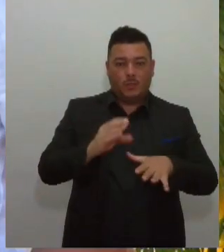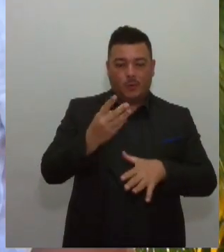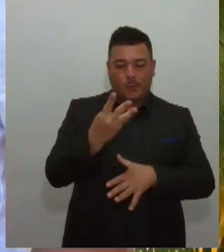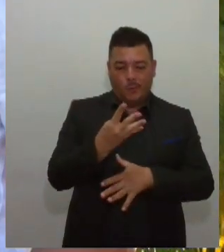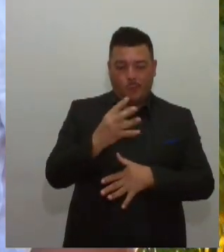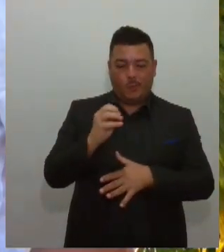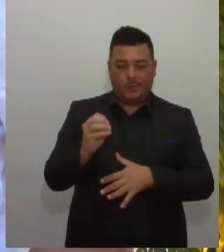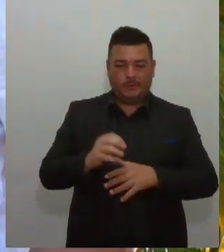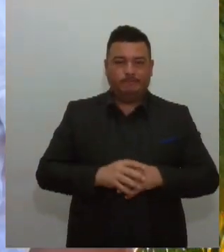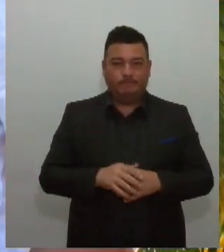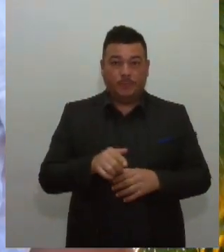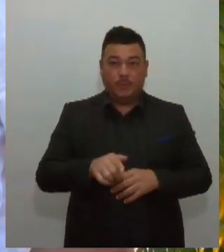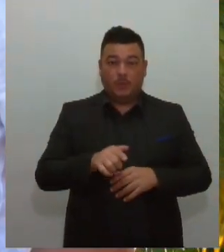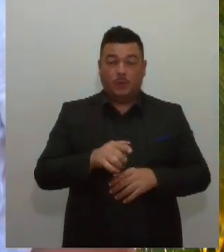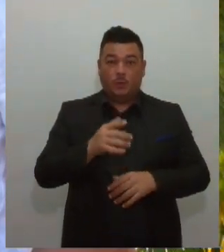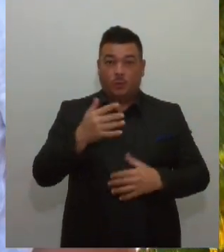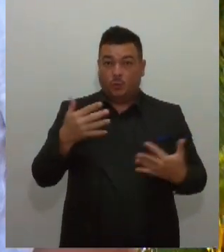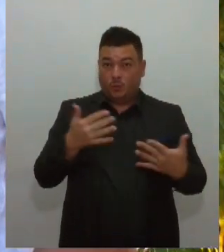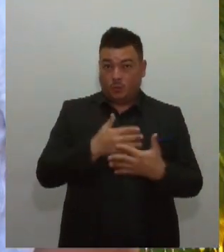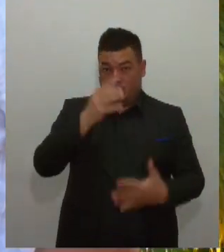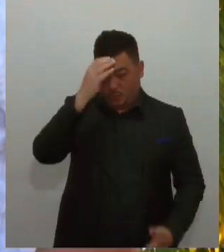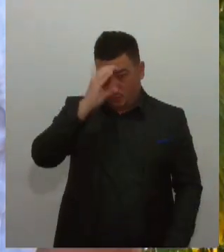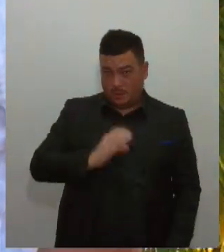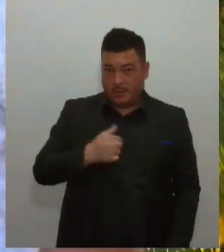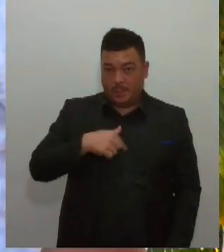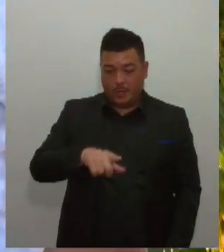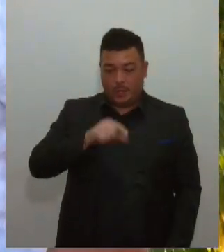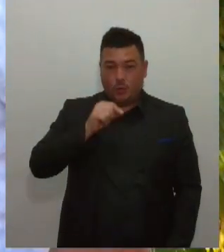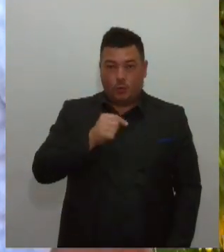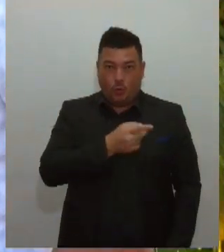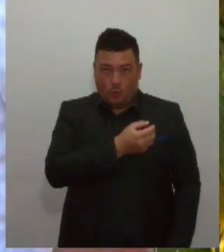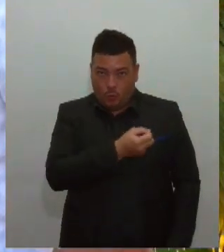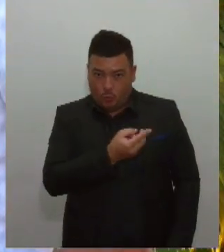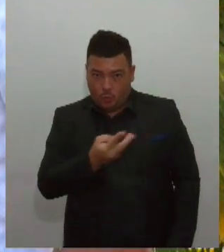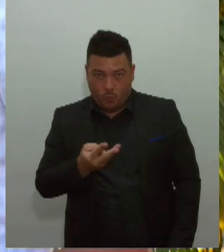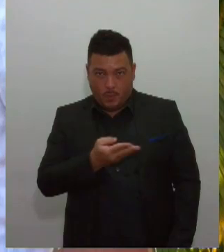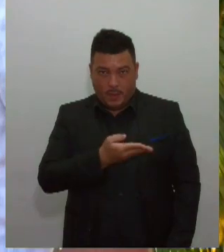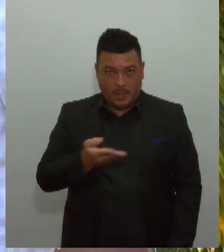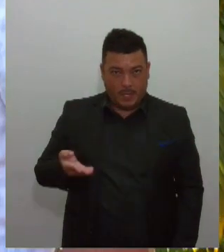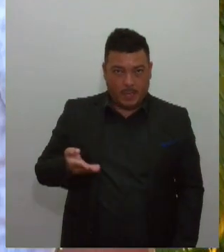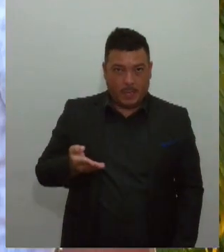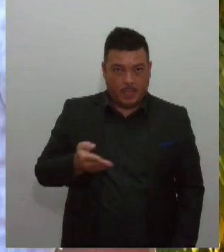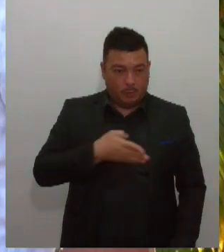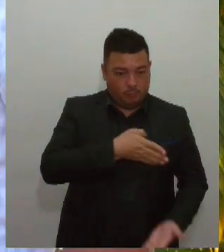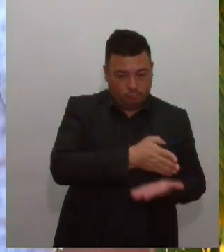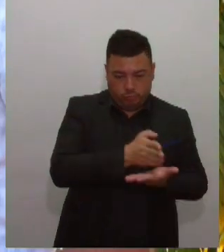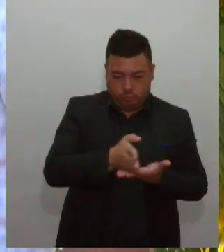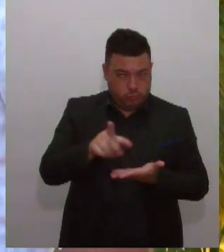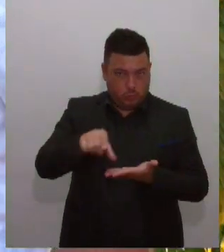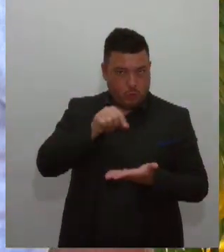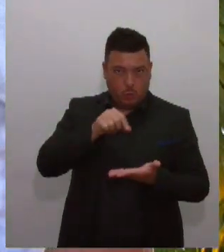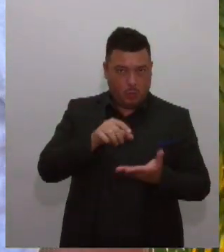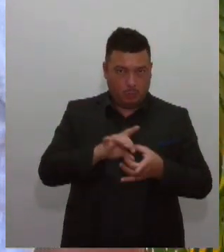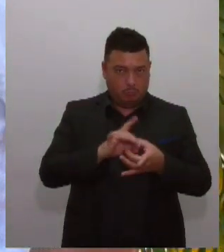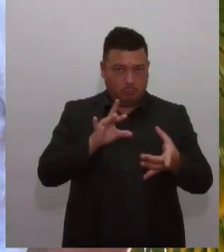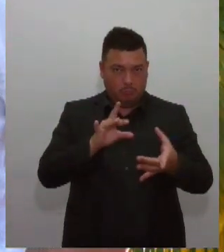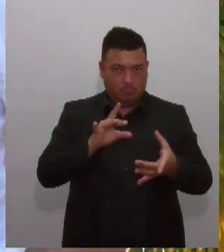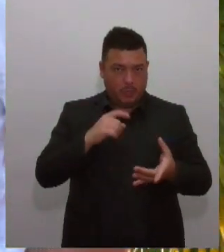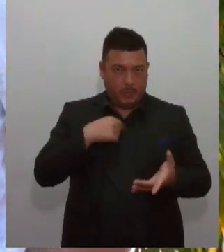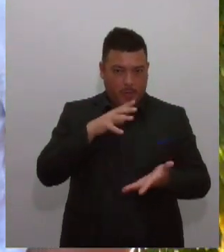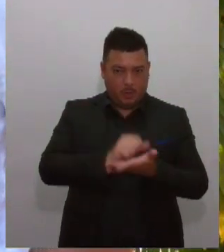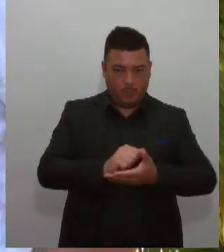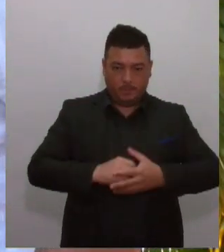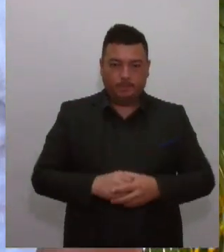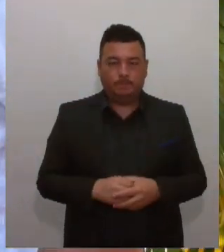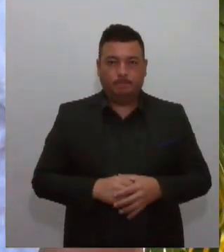estudante, ele escolhe uma dessas linhas, desses benefícios e faz essa inscrição? Exatamente.